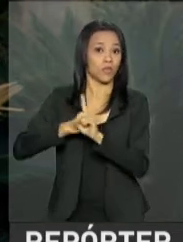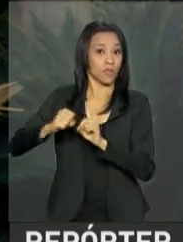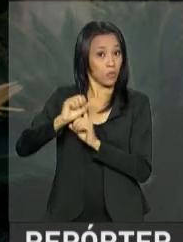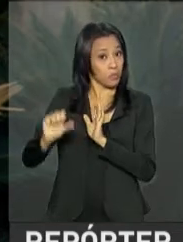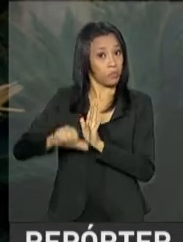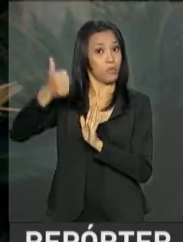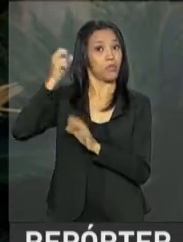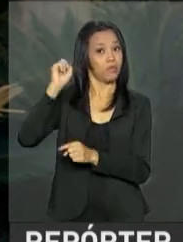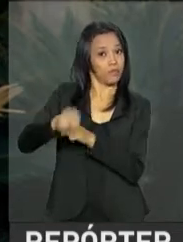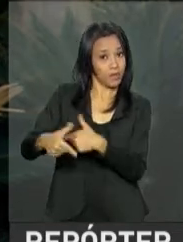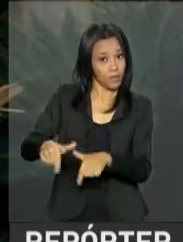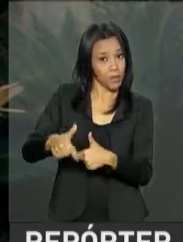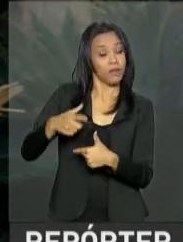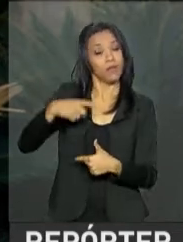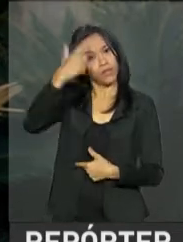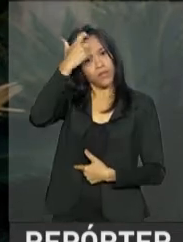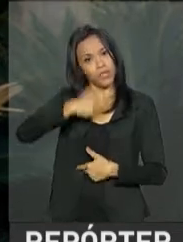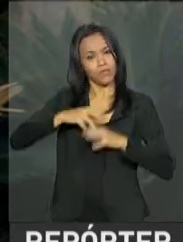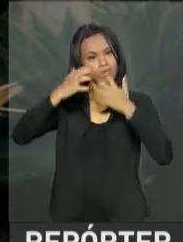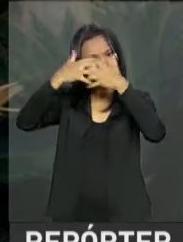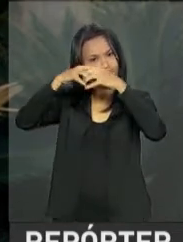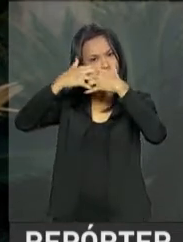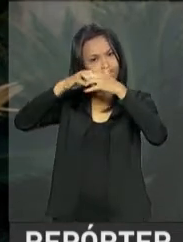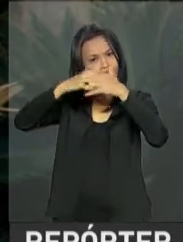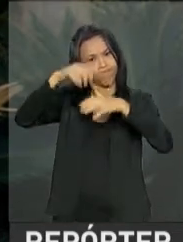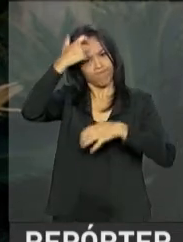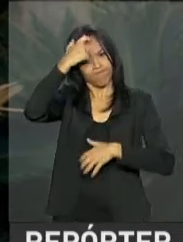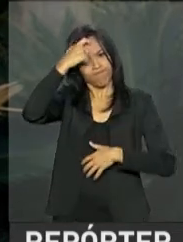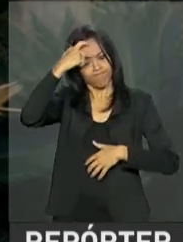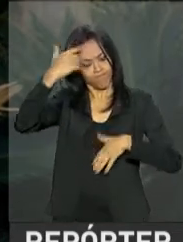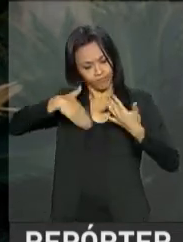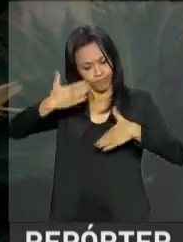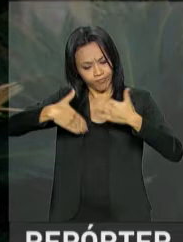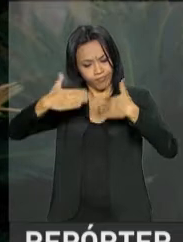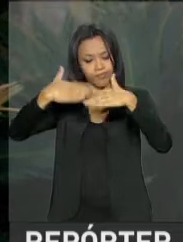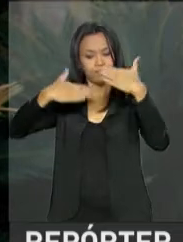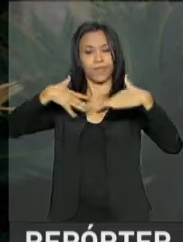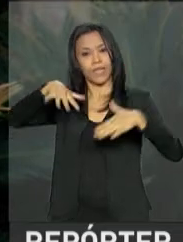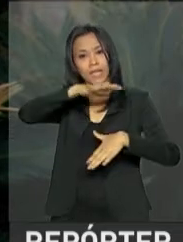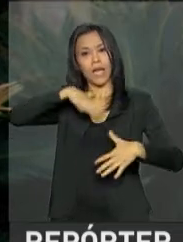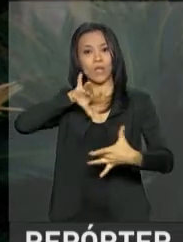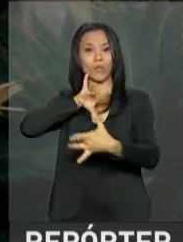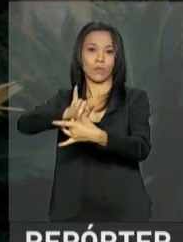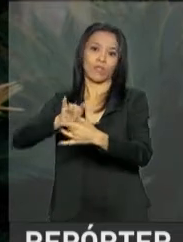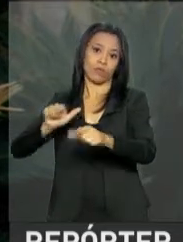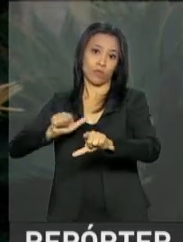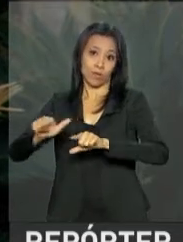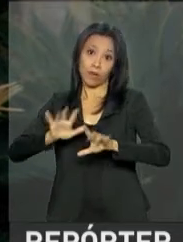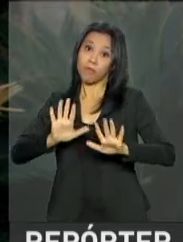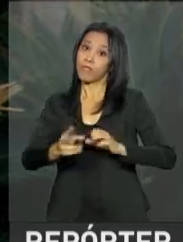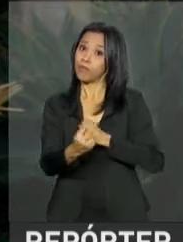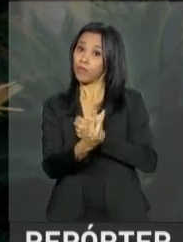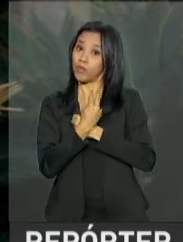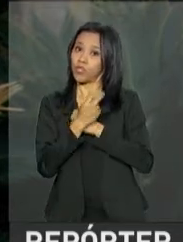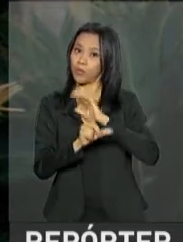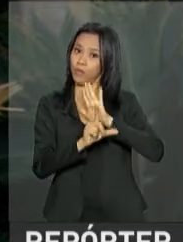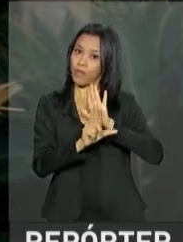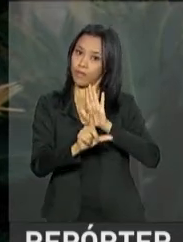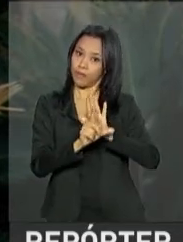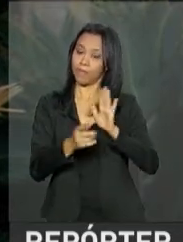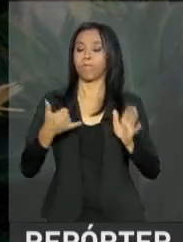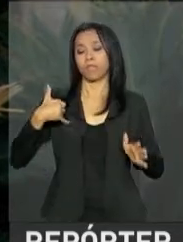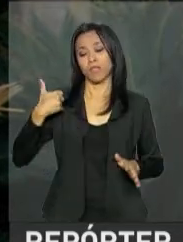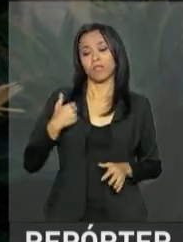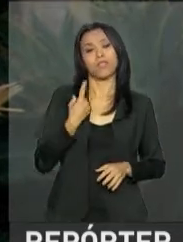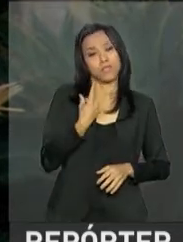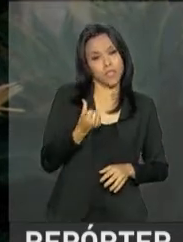emprego e passar a desenvolver competências para o mundo do trabalho desde que estejam protegidos aos 16 a pessoa pode trabalhar